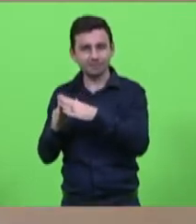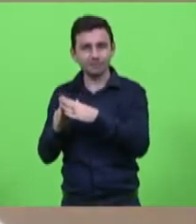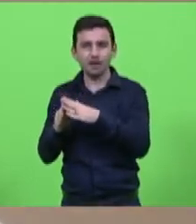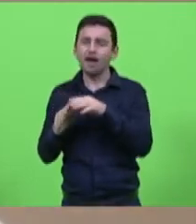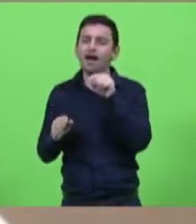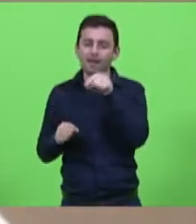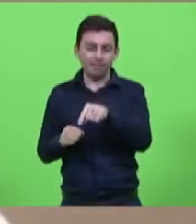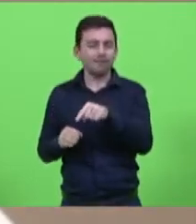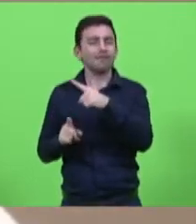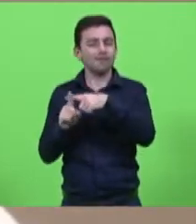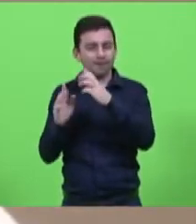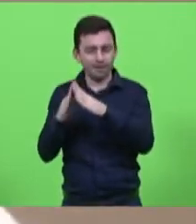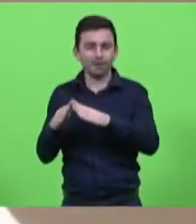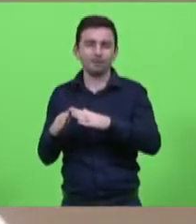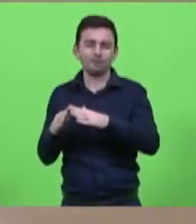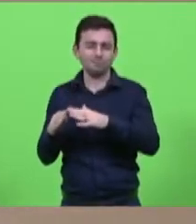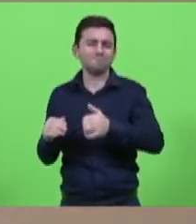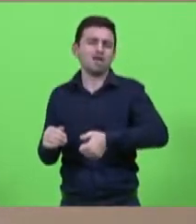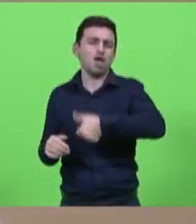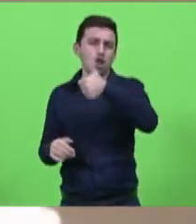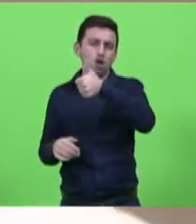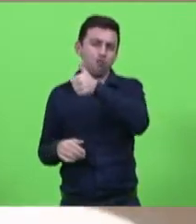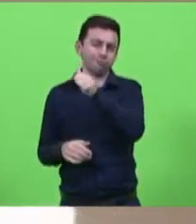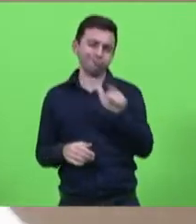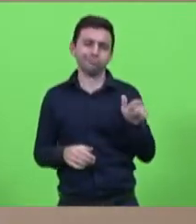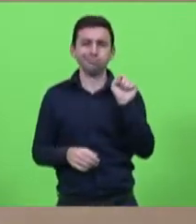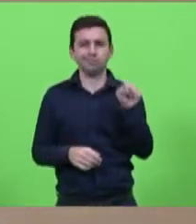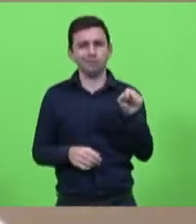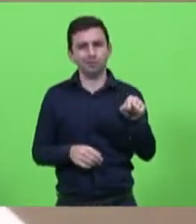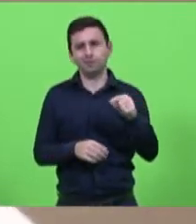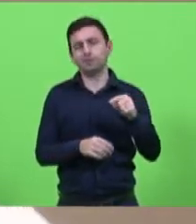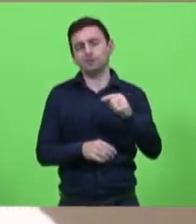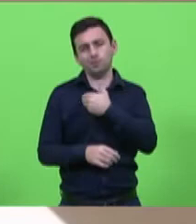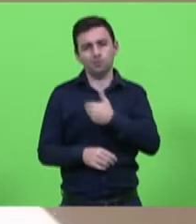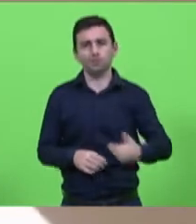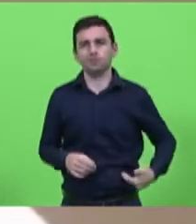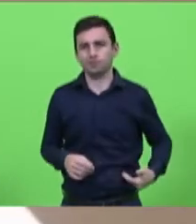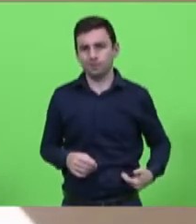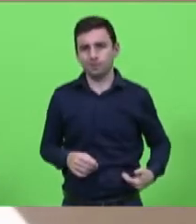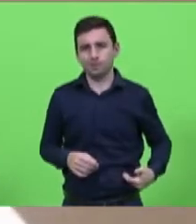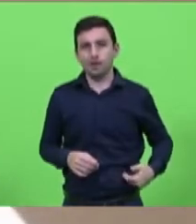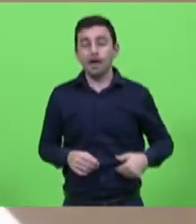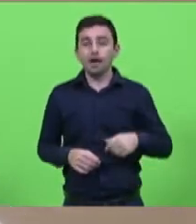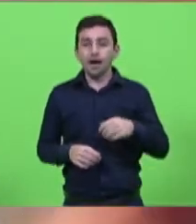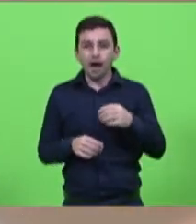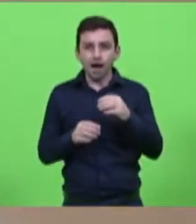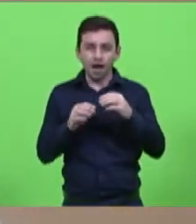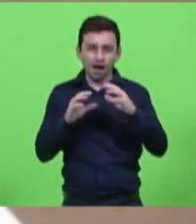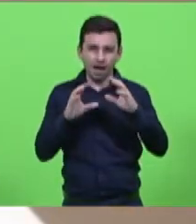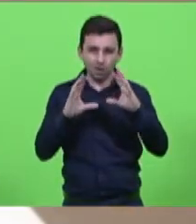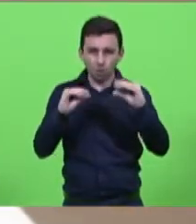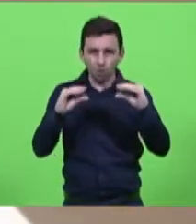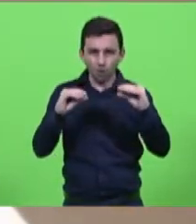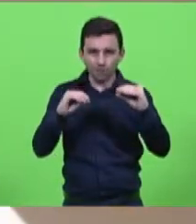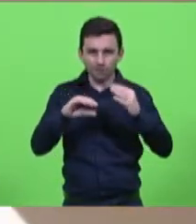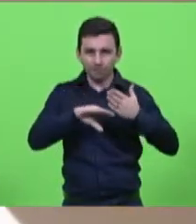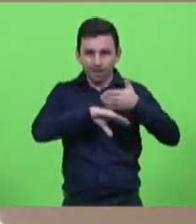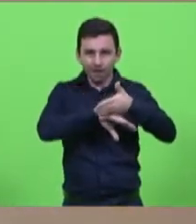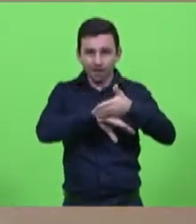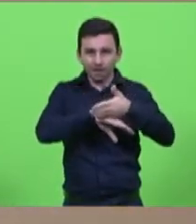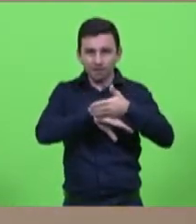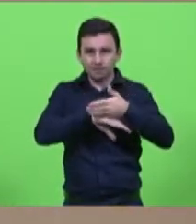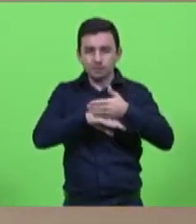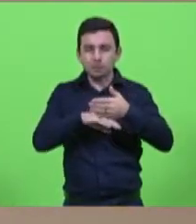melhor do que o próprio Estado. Se a gente for hoje, de noite, aqui no centro de Florianópolis, nós teremos ali